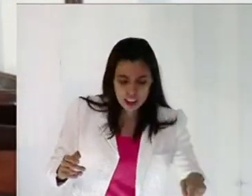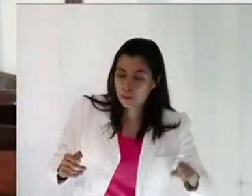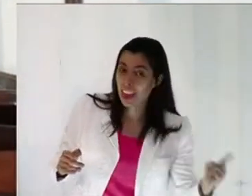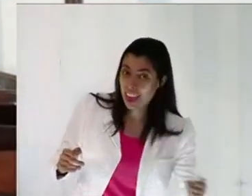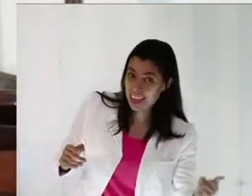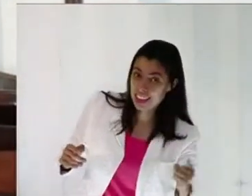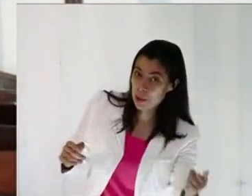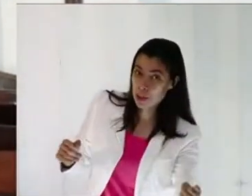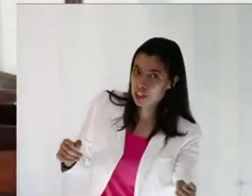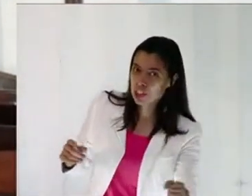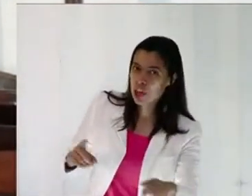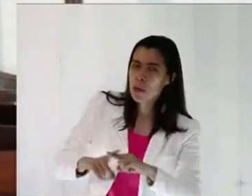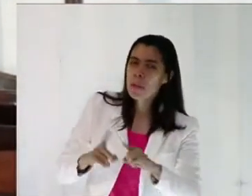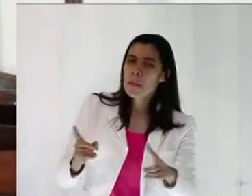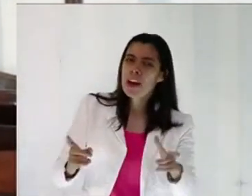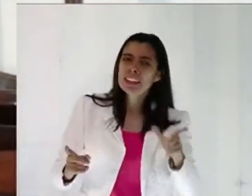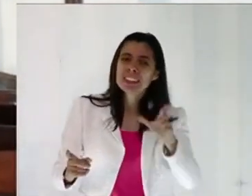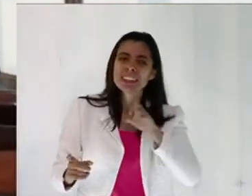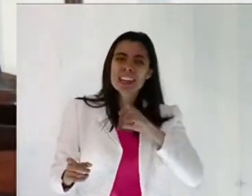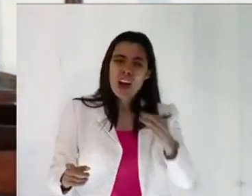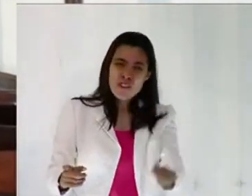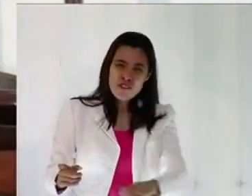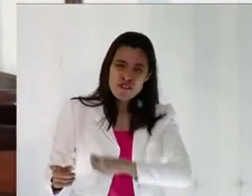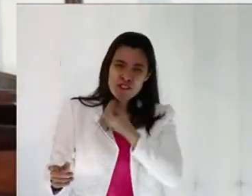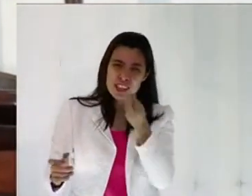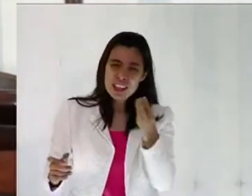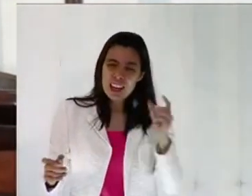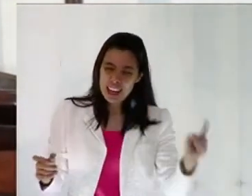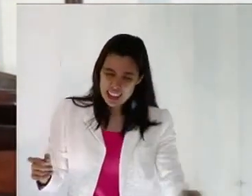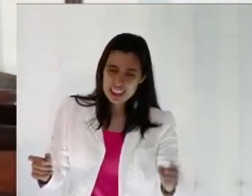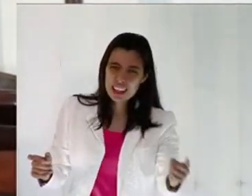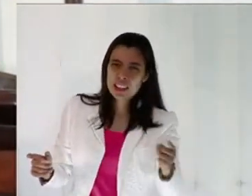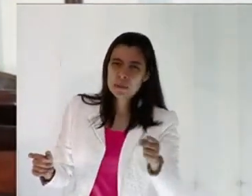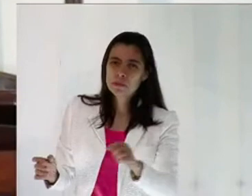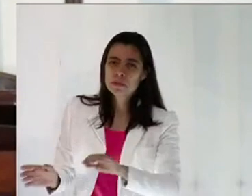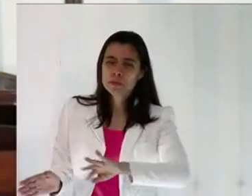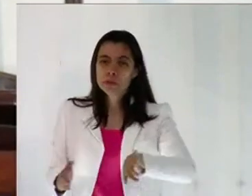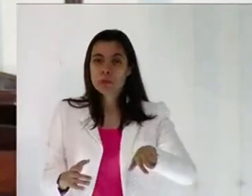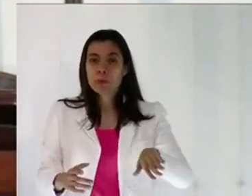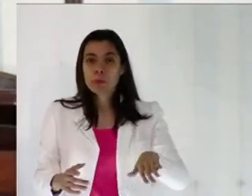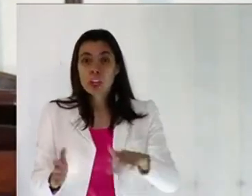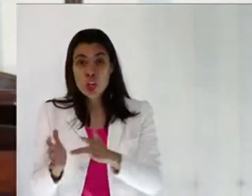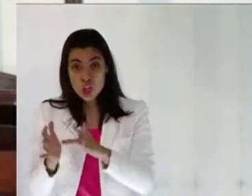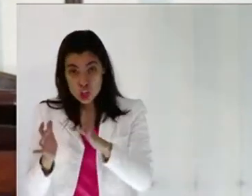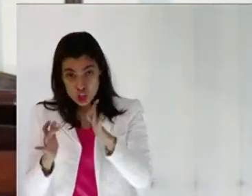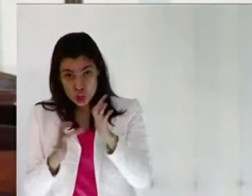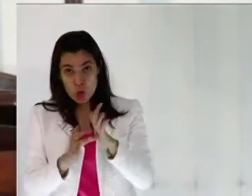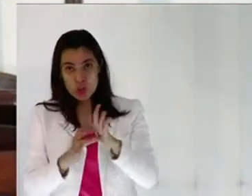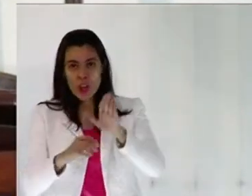proverá o Cordeiro. Jesus é o Cordeiro de Deus que tira o pecado do mundo. Vamos fazer isso,